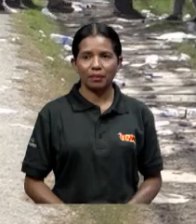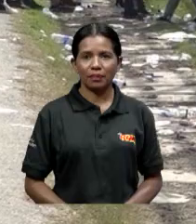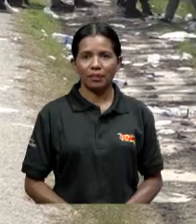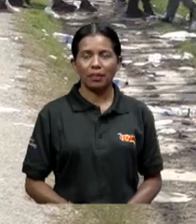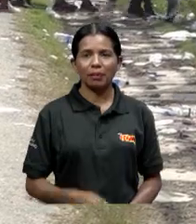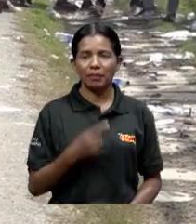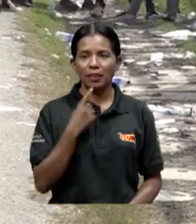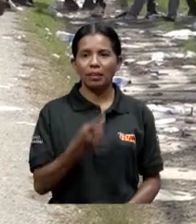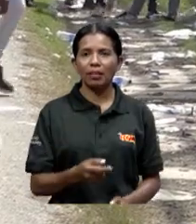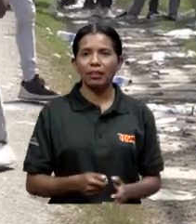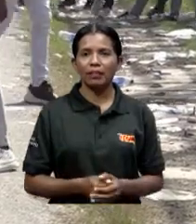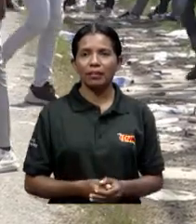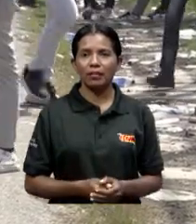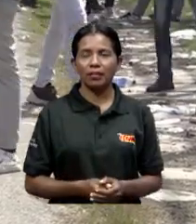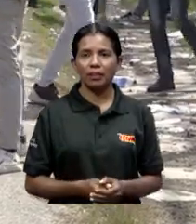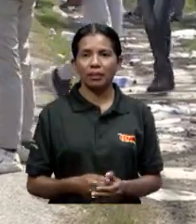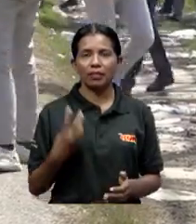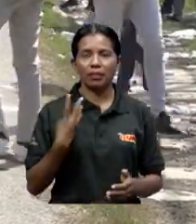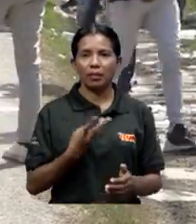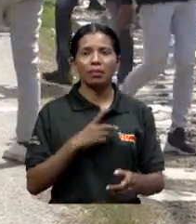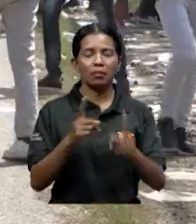de Lior. Essa é a minha, quando